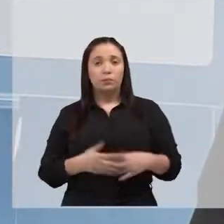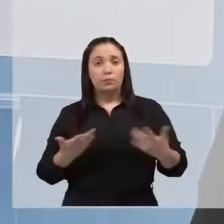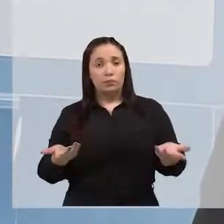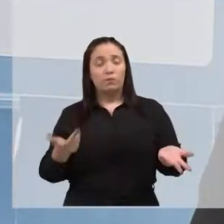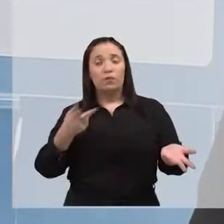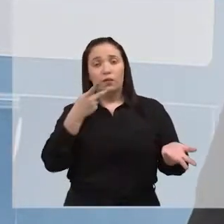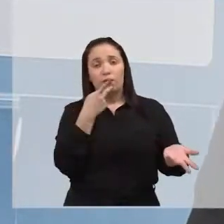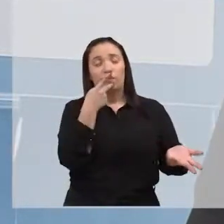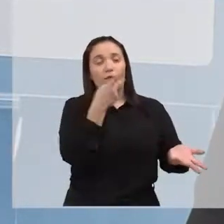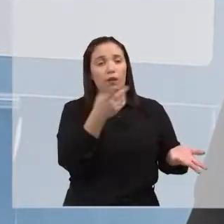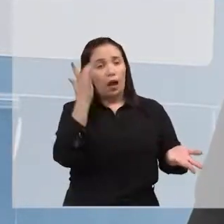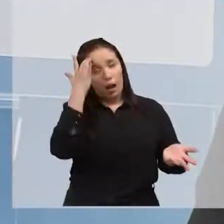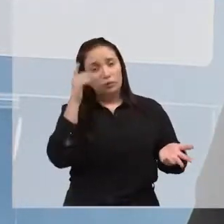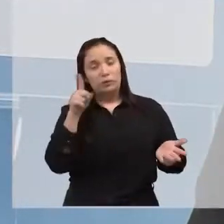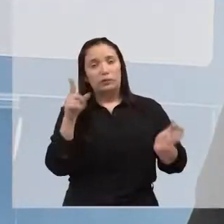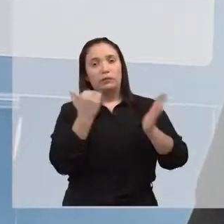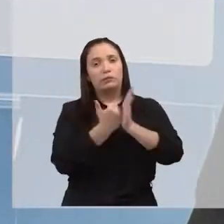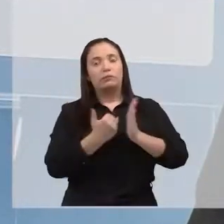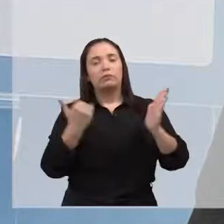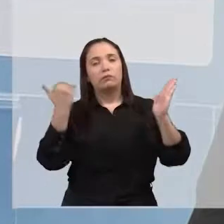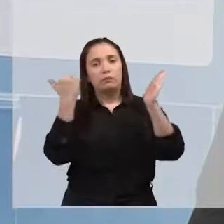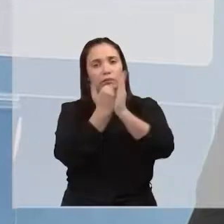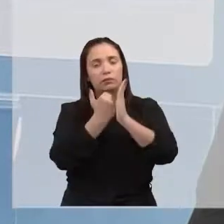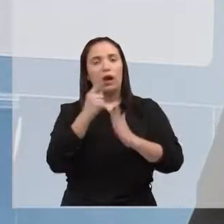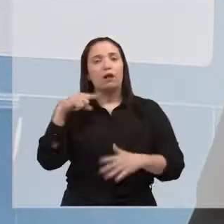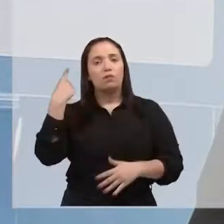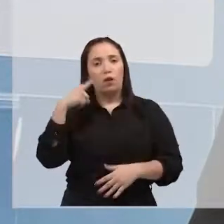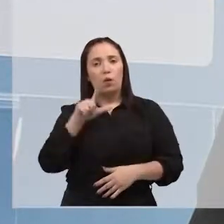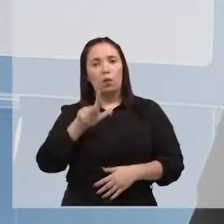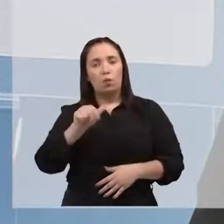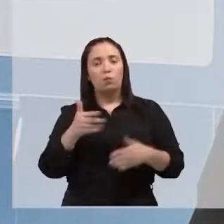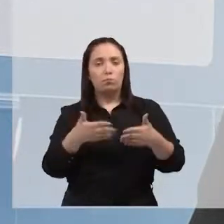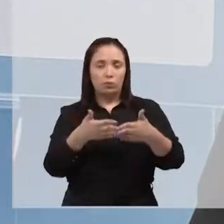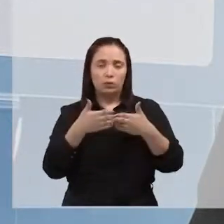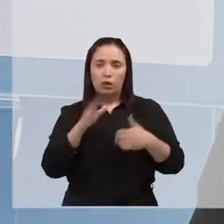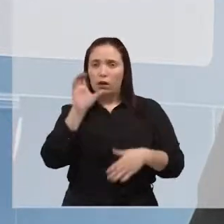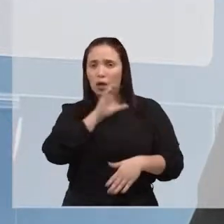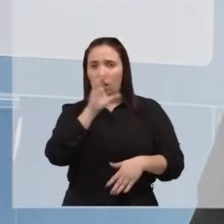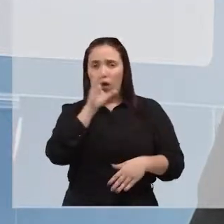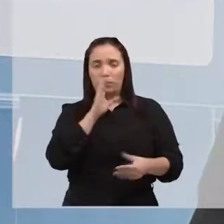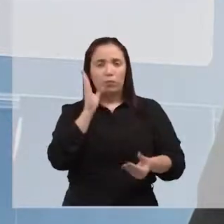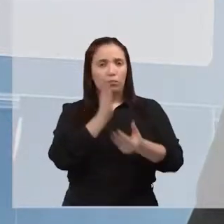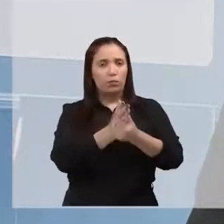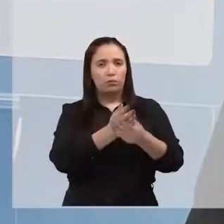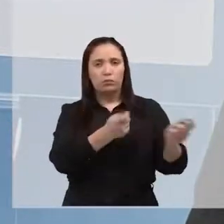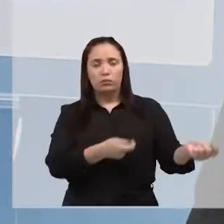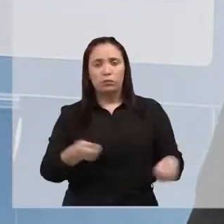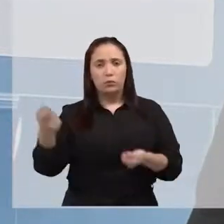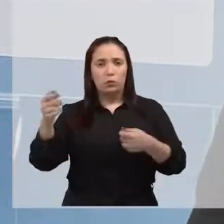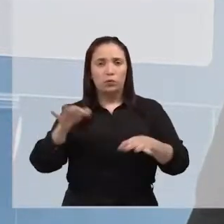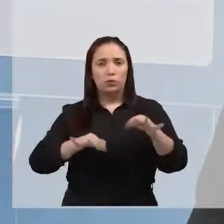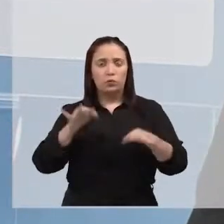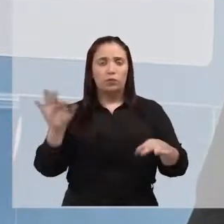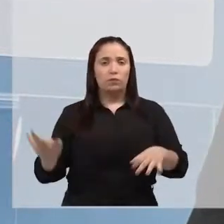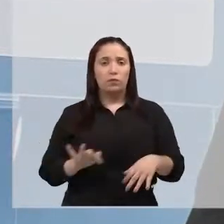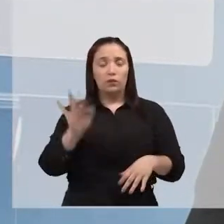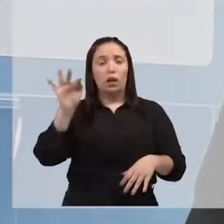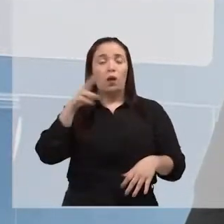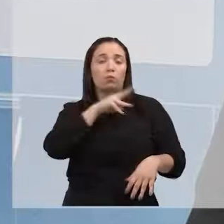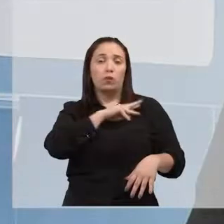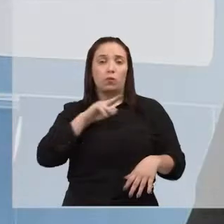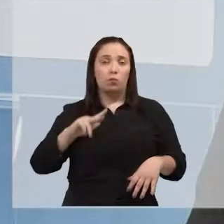precipitada as manifestações. Os advogados de Lula pediram que fosse enviado imediatamente o processo para a Justiça Federal. Já o Ministério Público do